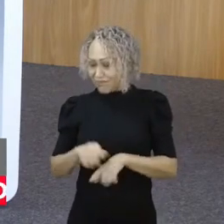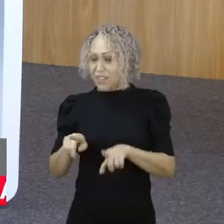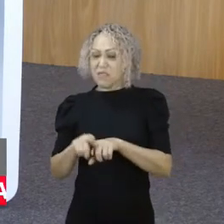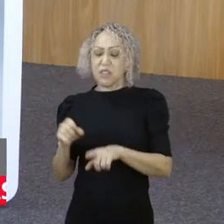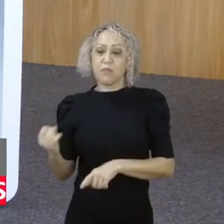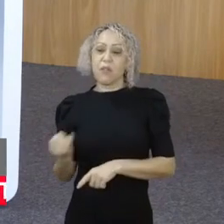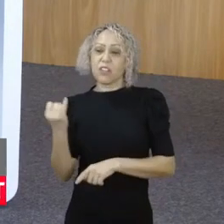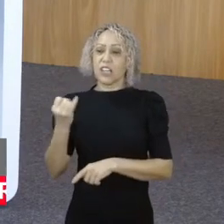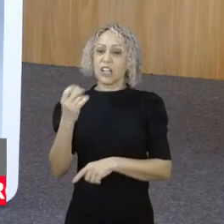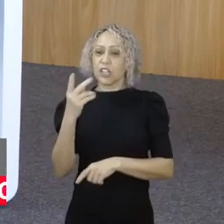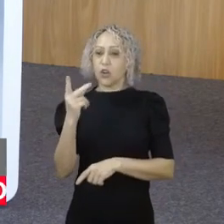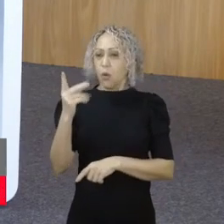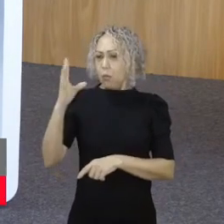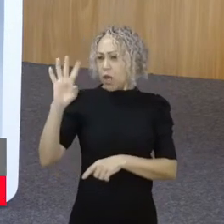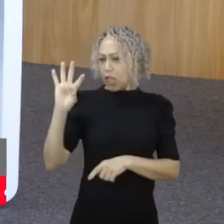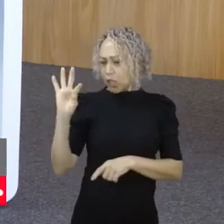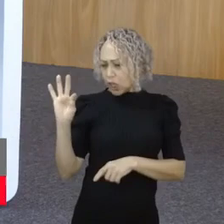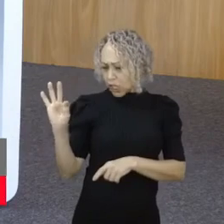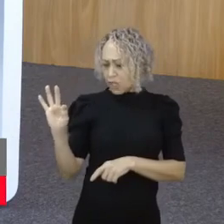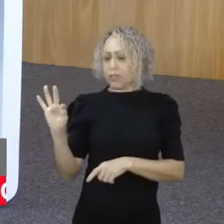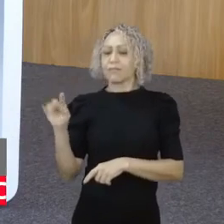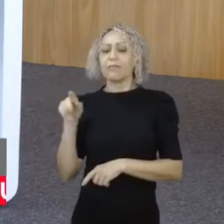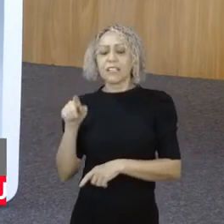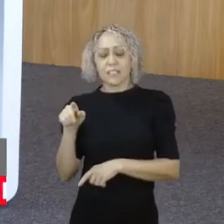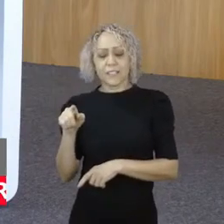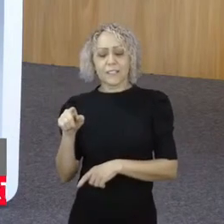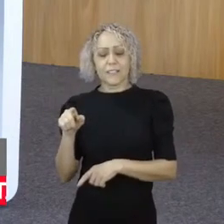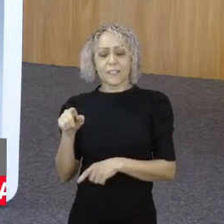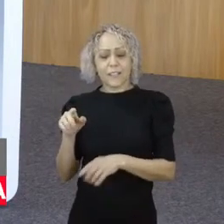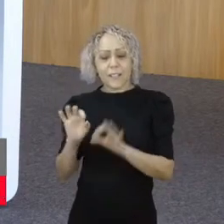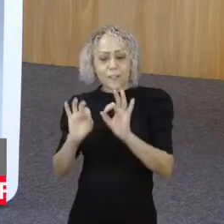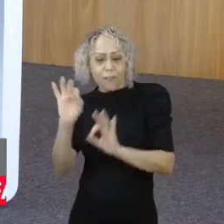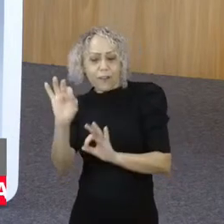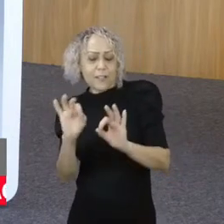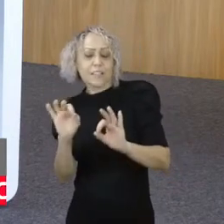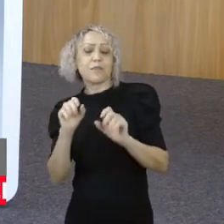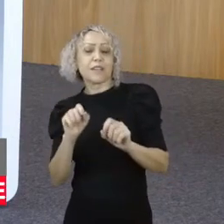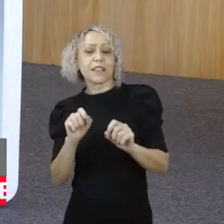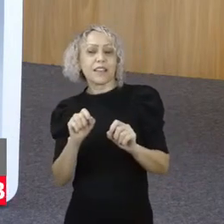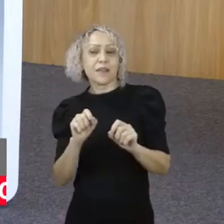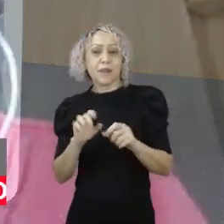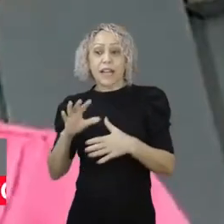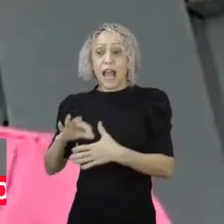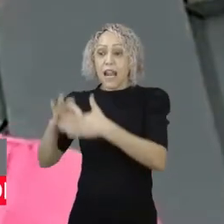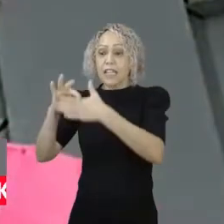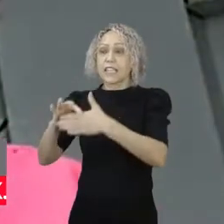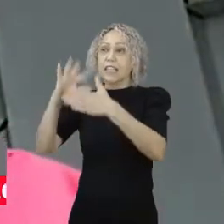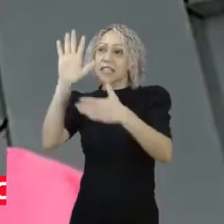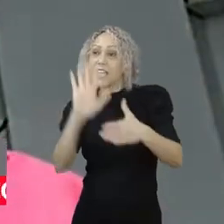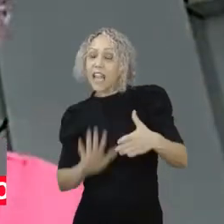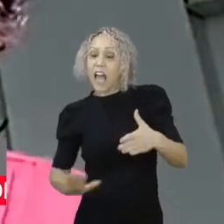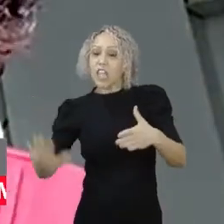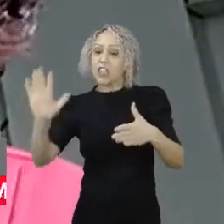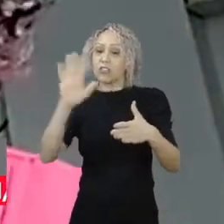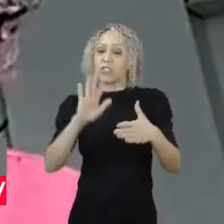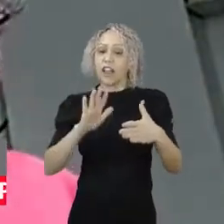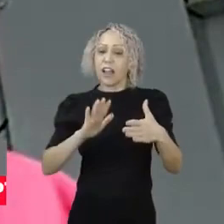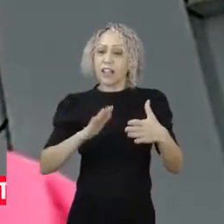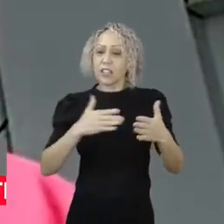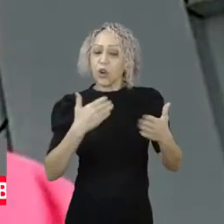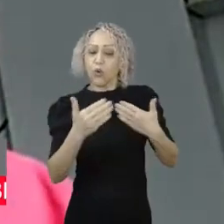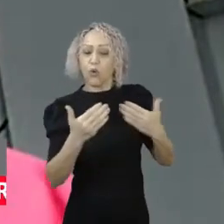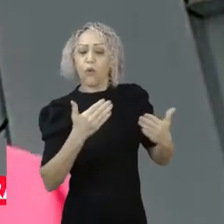nacionais e militância nos municípios? Olha, a primeira coisa que os nossos